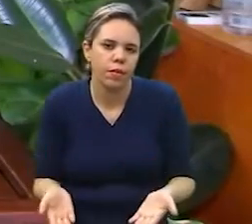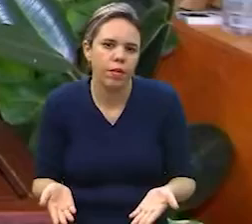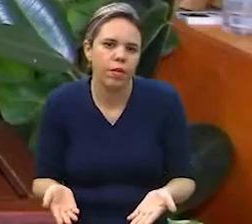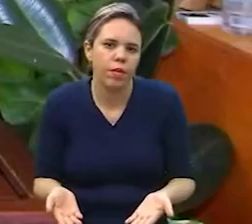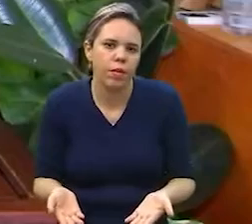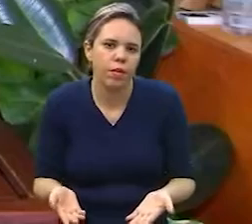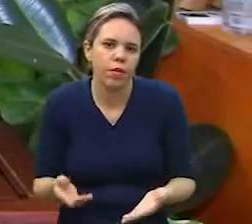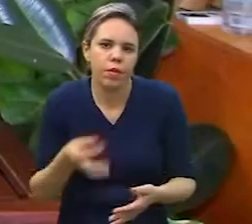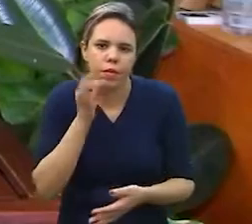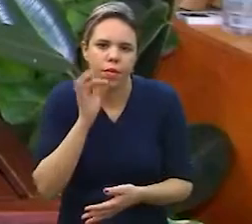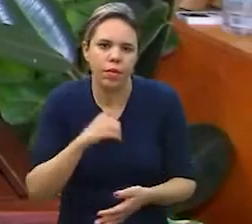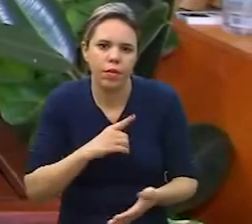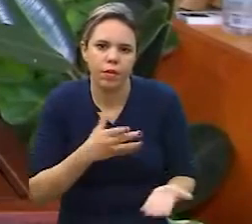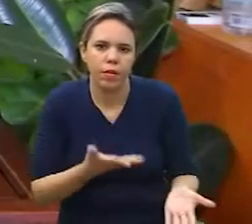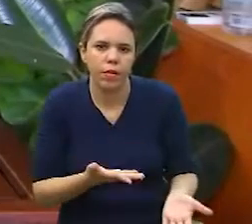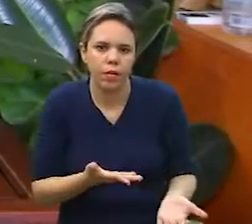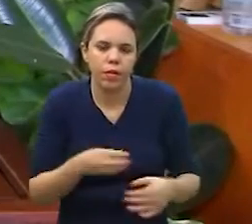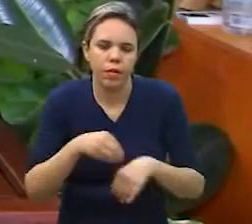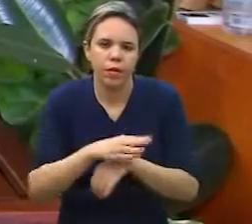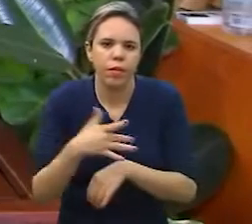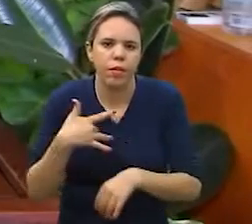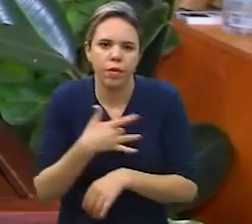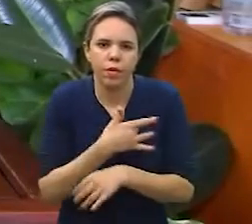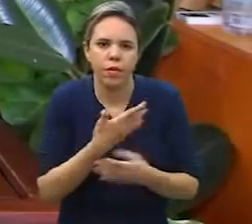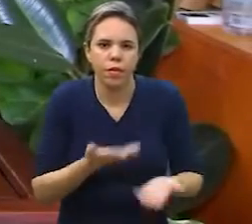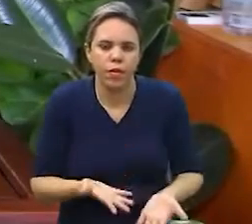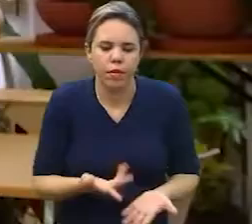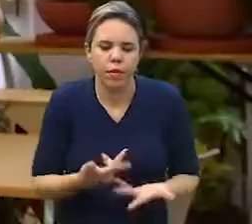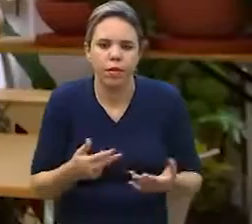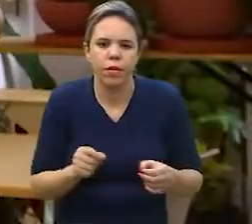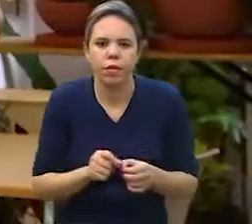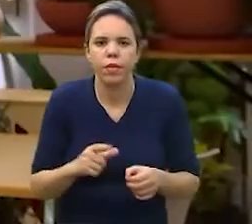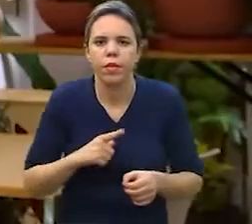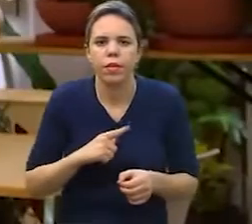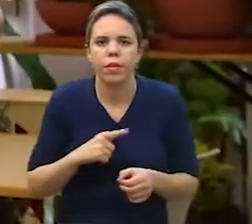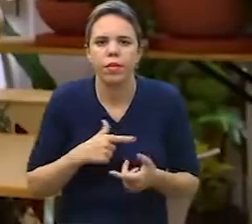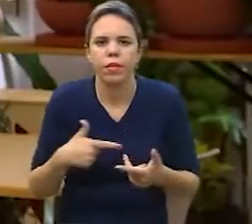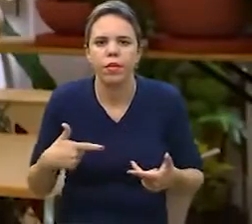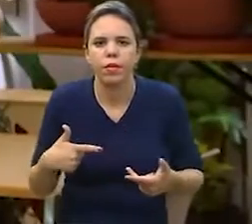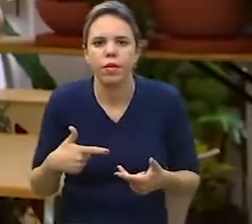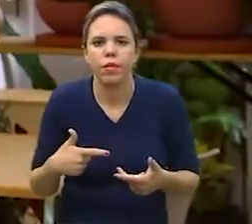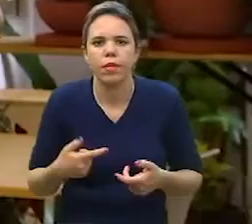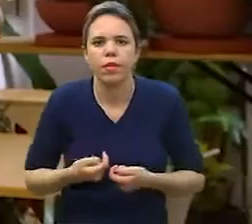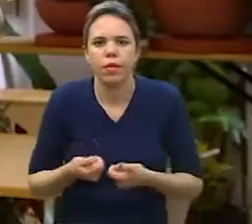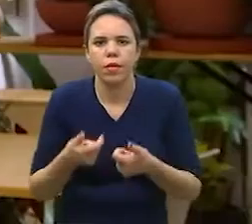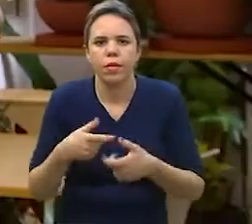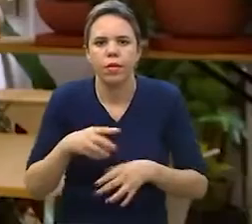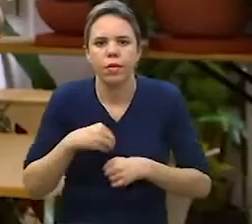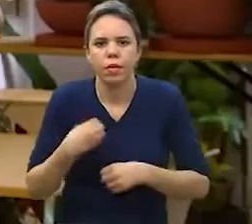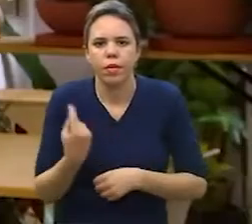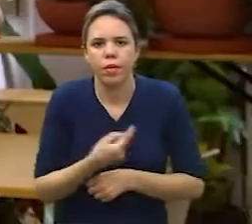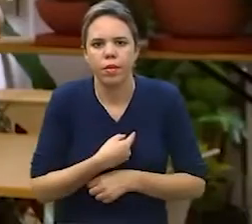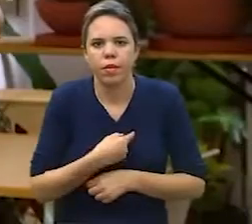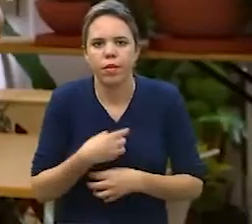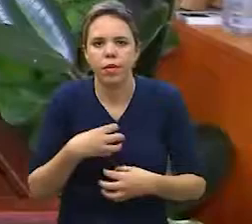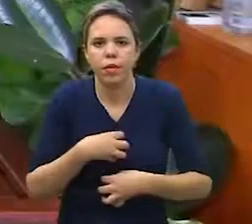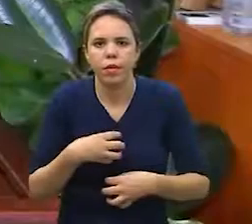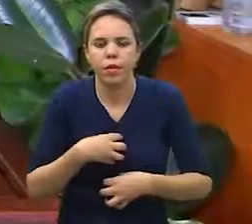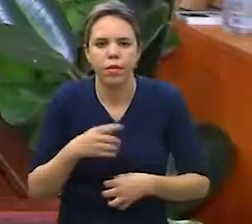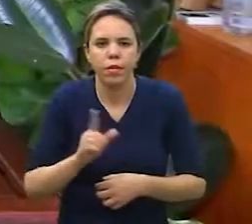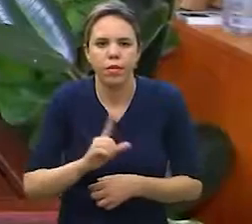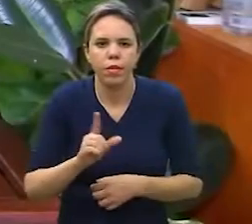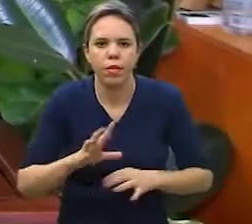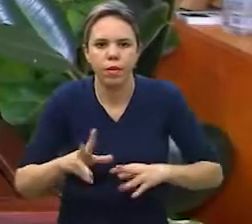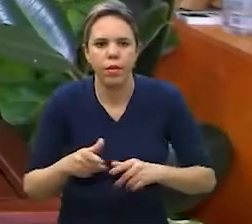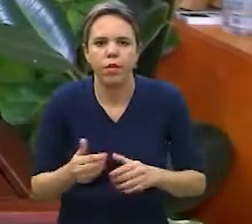as propriedades que o café tem e traz para a nossa saúde. Sim, muitas propriedades. Tem muitas coisas benéficas para nós, para o nosso organismo.